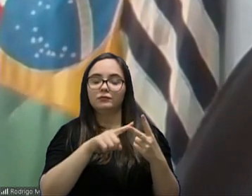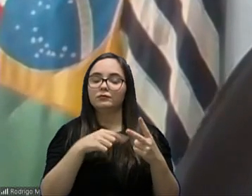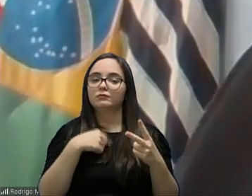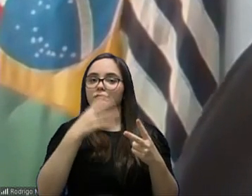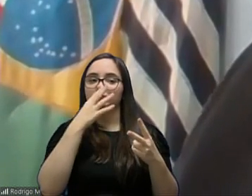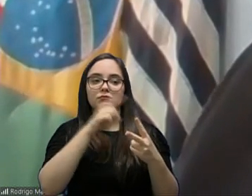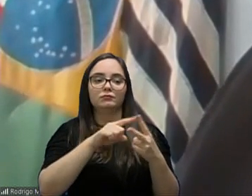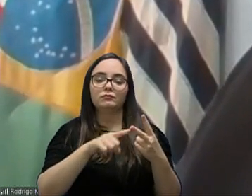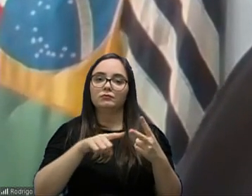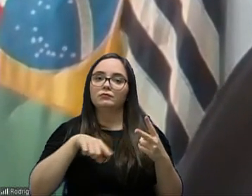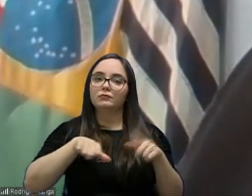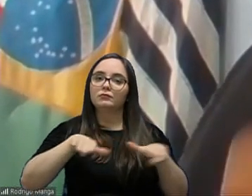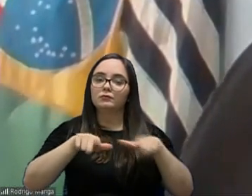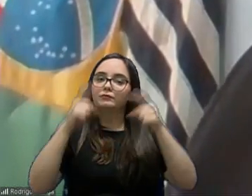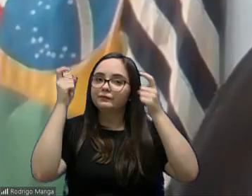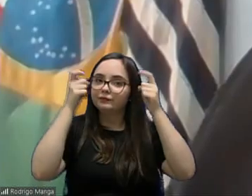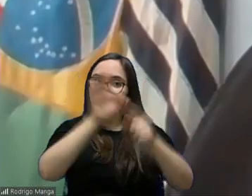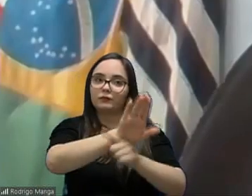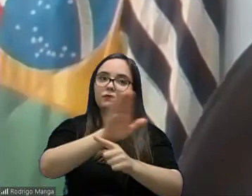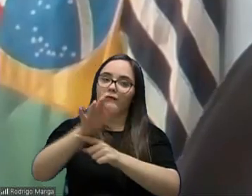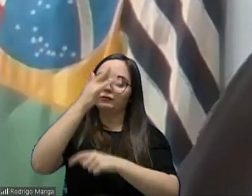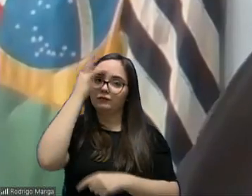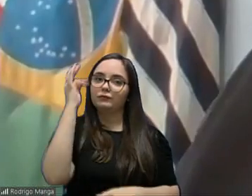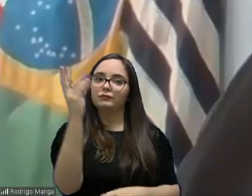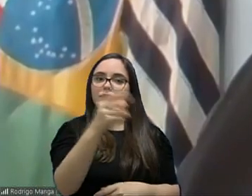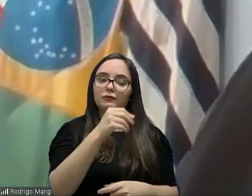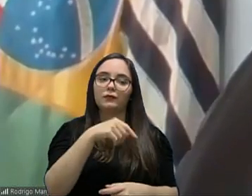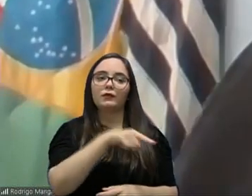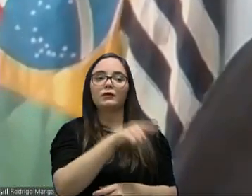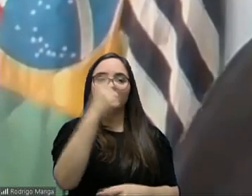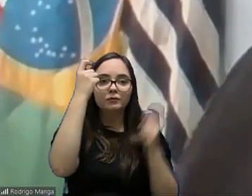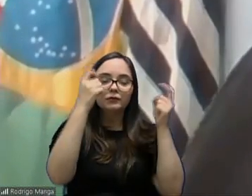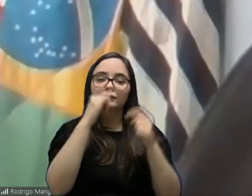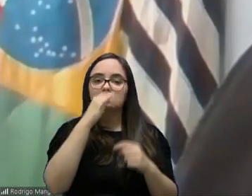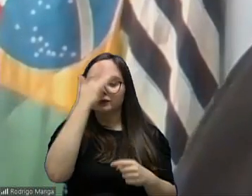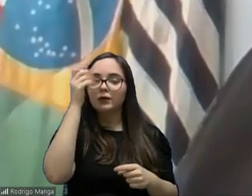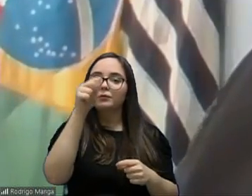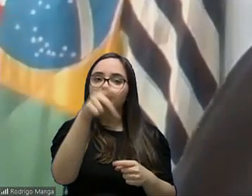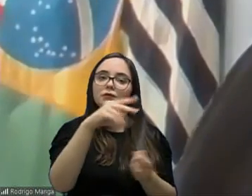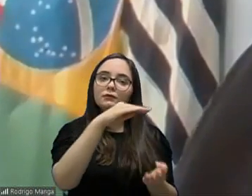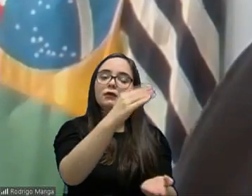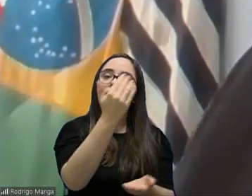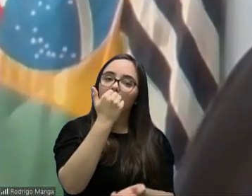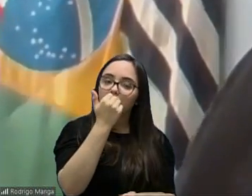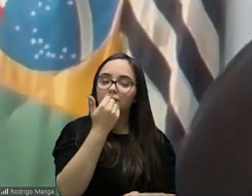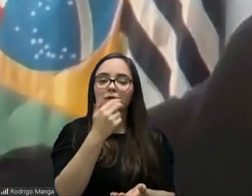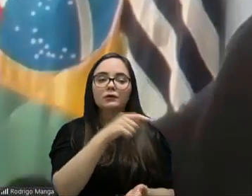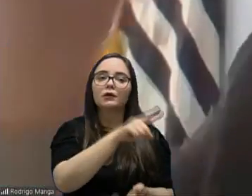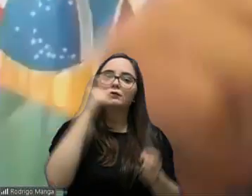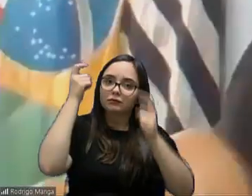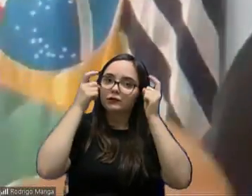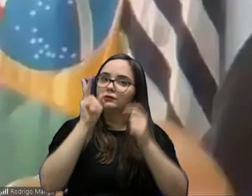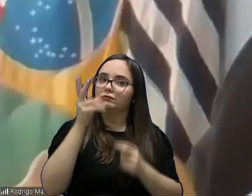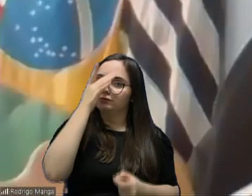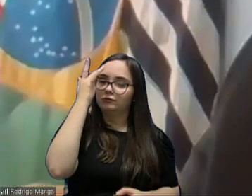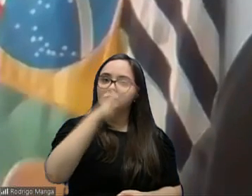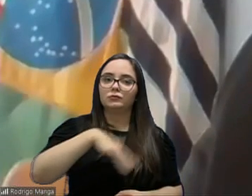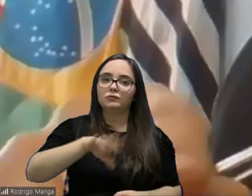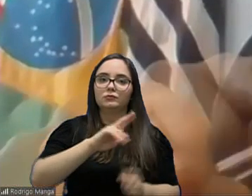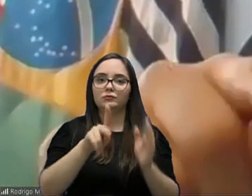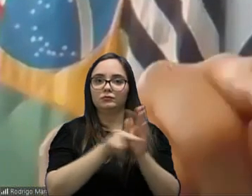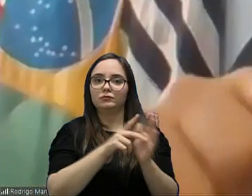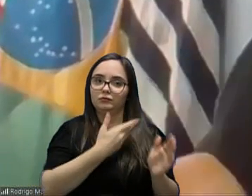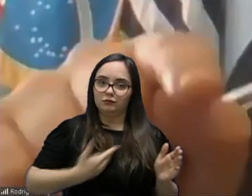a esses servidores públicos, como o Martinez disse, tiraram a cesta básica, era aposentado, entre outras coisas, sempre sobra para o servidor público. E se não fosse o servidor público,